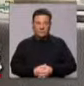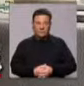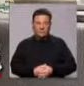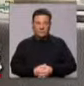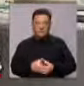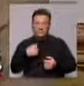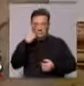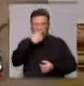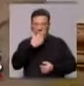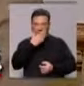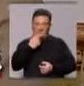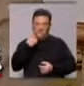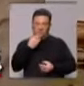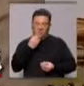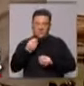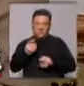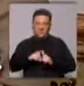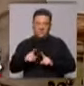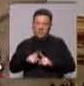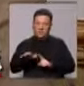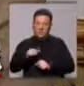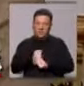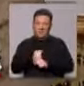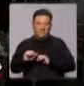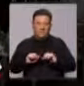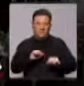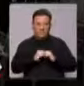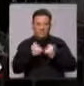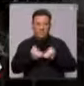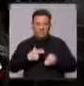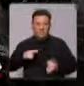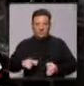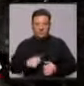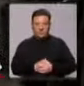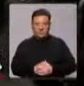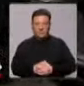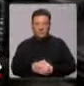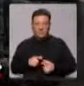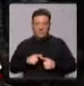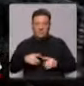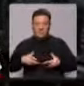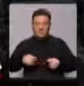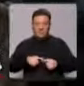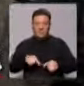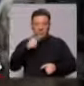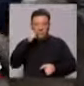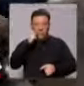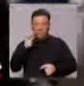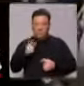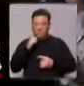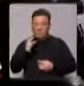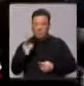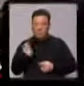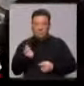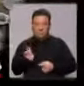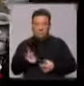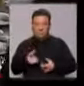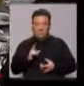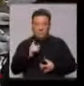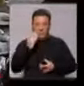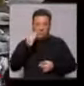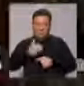são rostos do sucesso nas mais diversas áreas da sociedade portuguesa. Nesta sala, os homens contam-se pelos dedos e não é